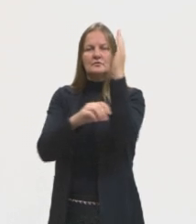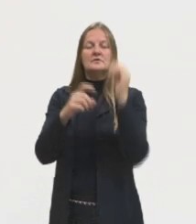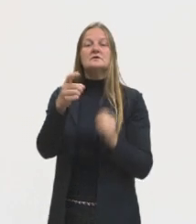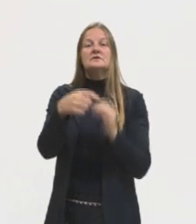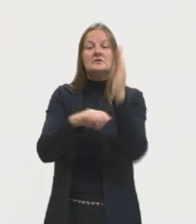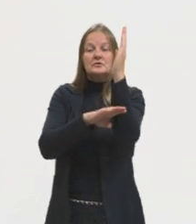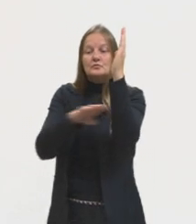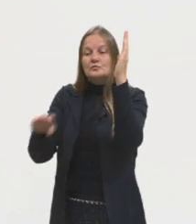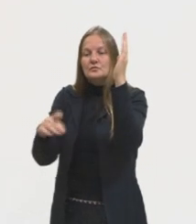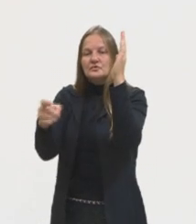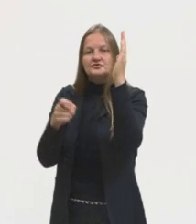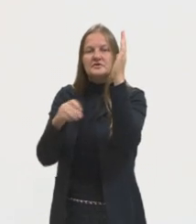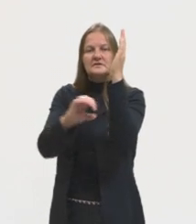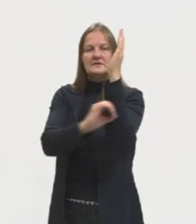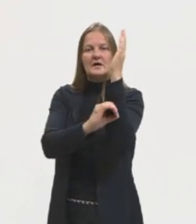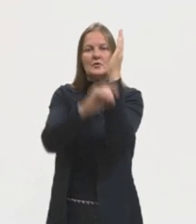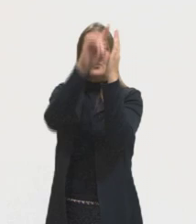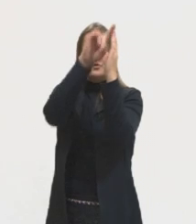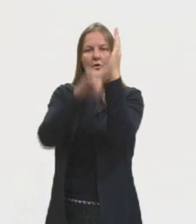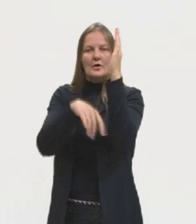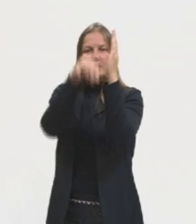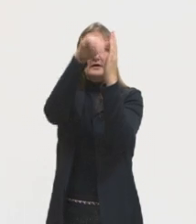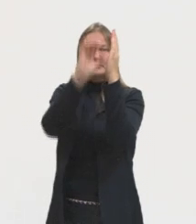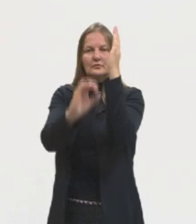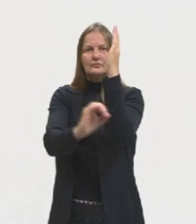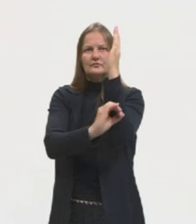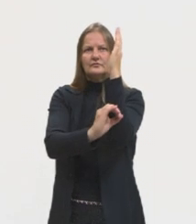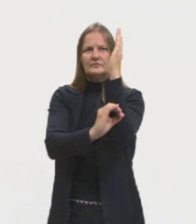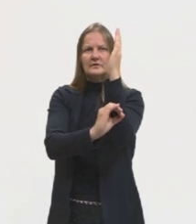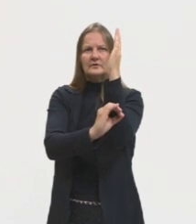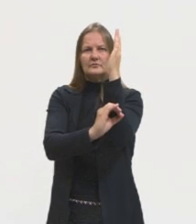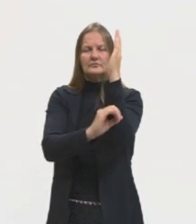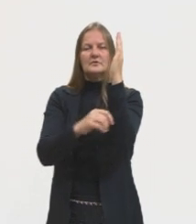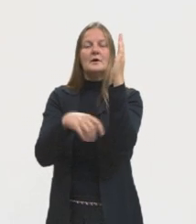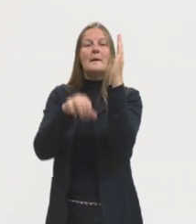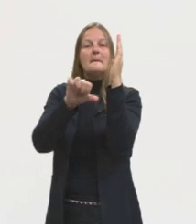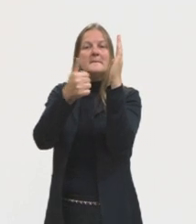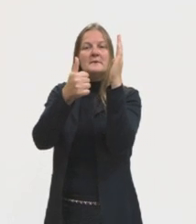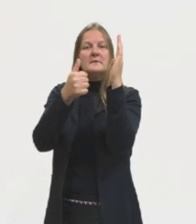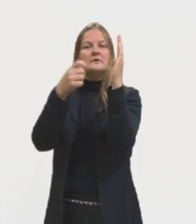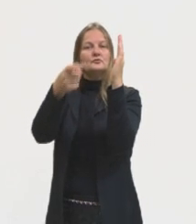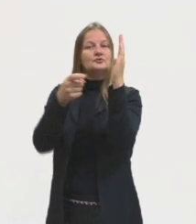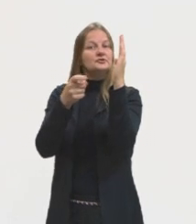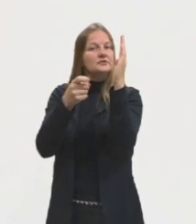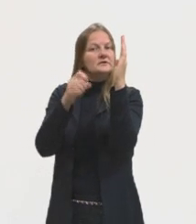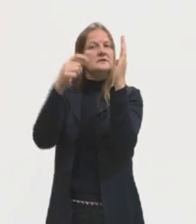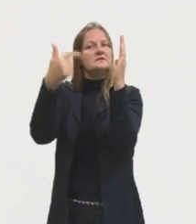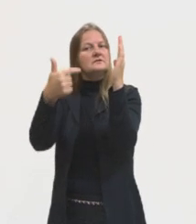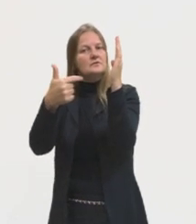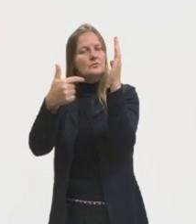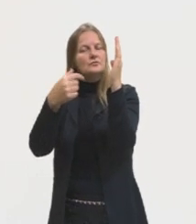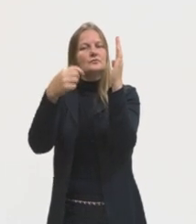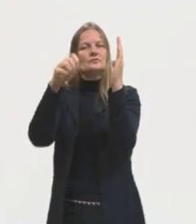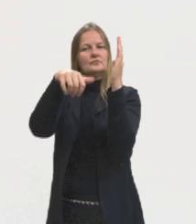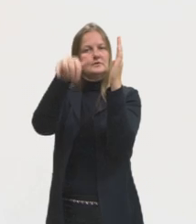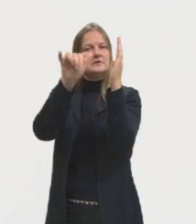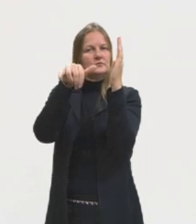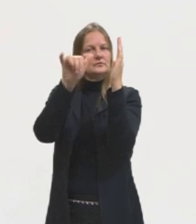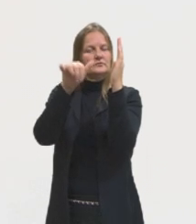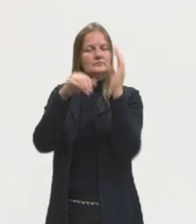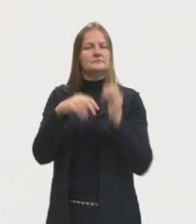X é zero E tu também é zero e sempre o referencial vai ser primeiro x depois Y